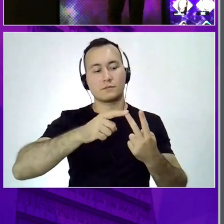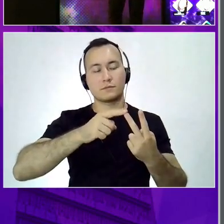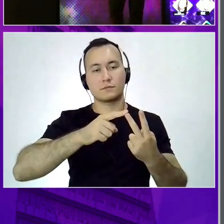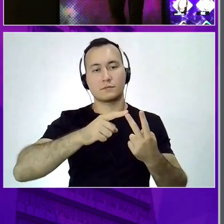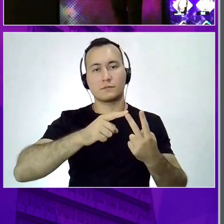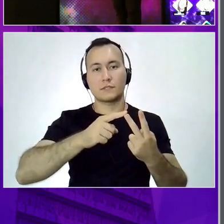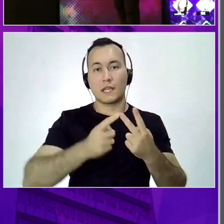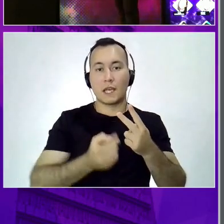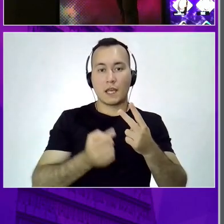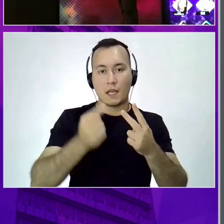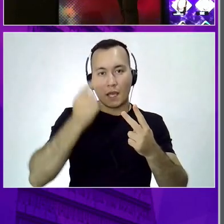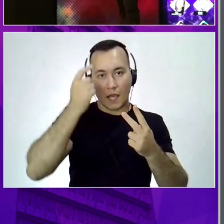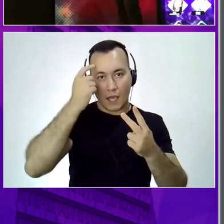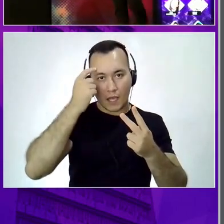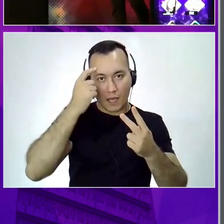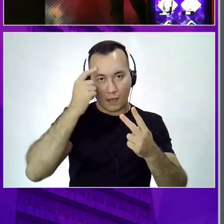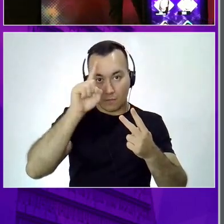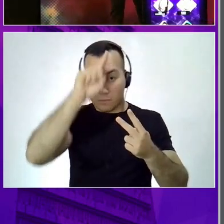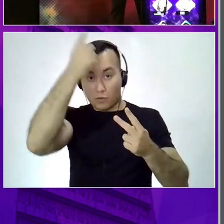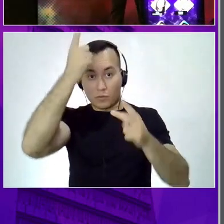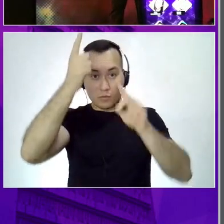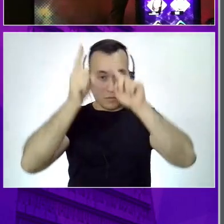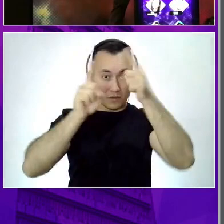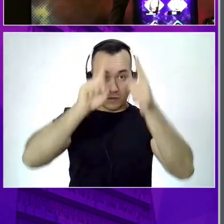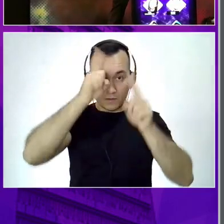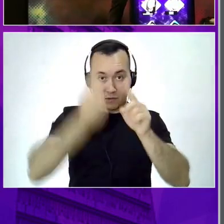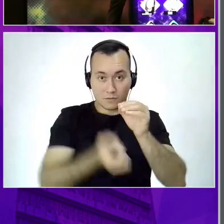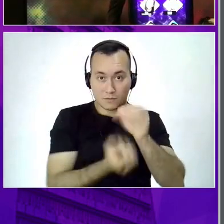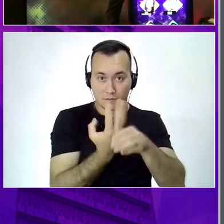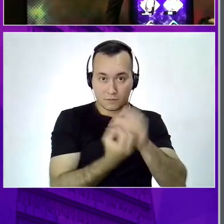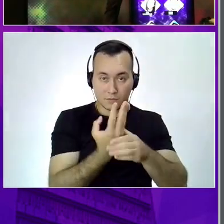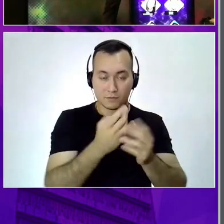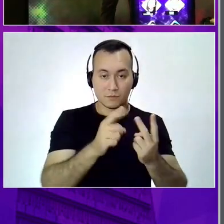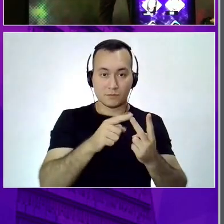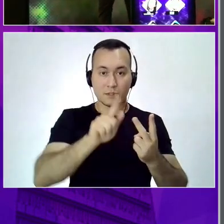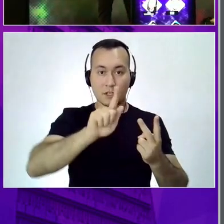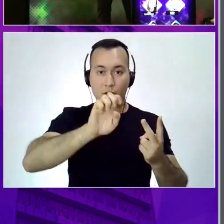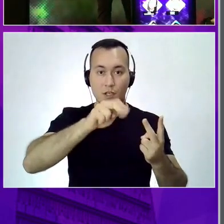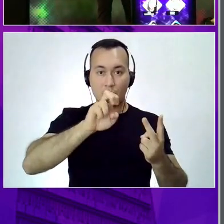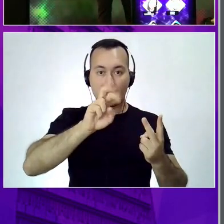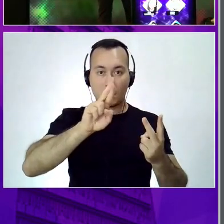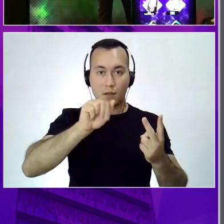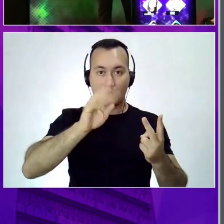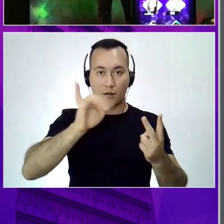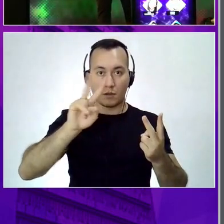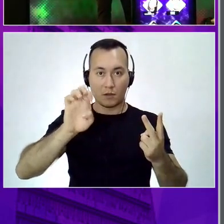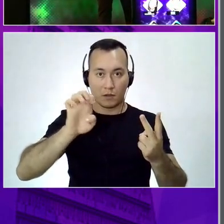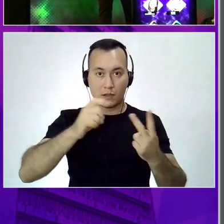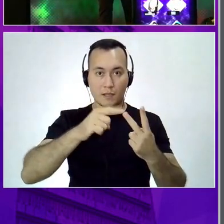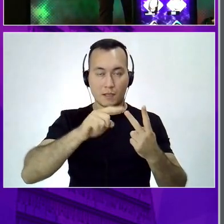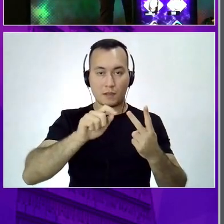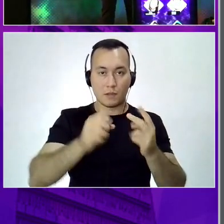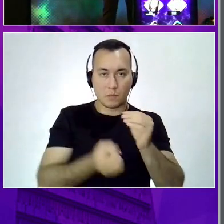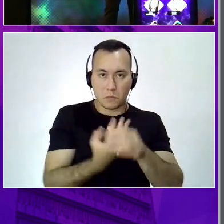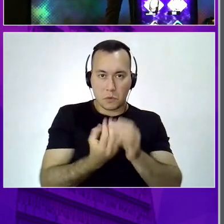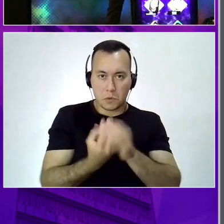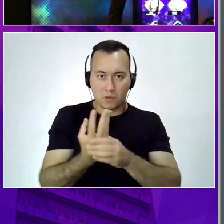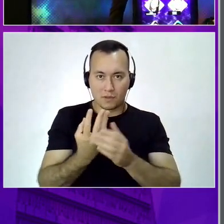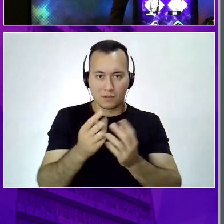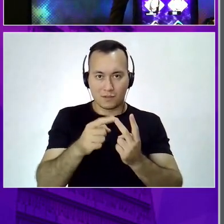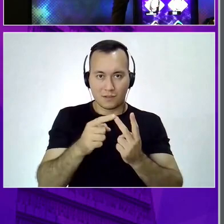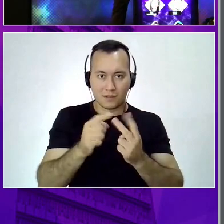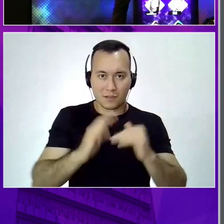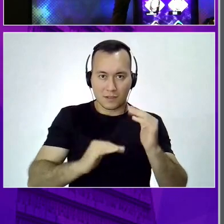muito bem isso. E o que é a generativa? Quando a gente olha inteligência artificial, várias pessoas falaram isso hoje, eu vi em